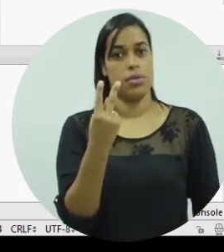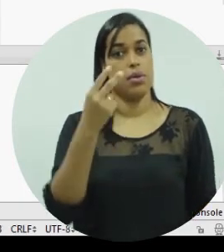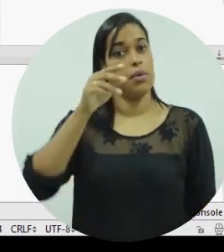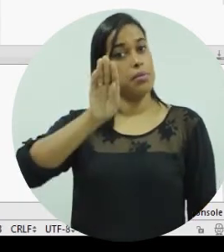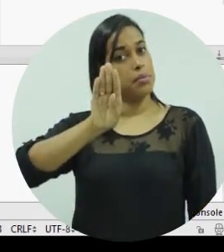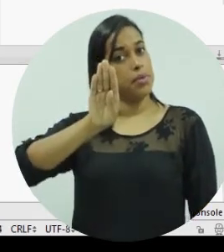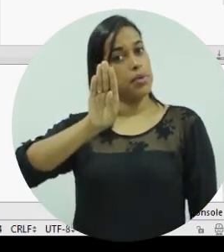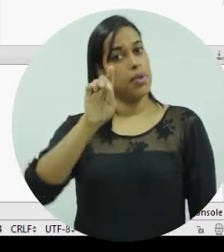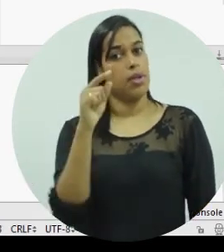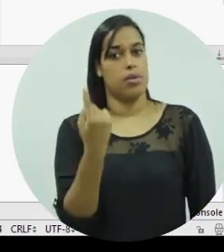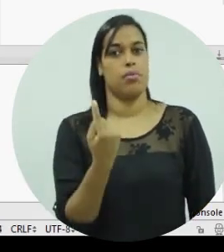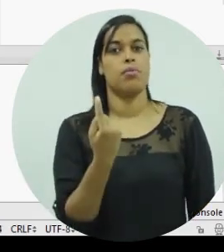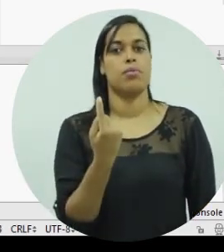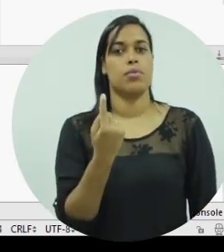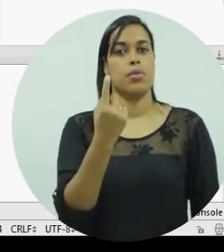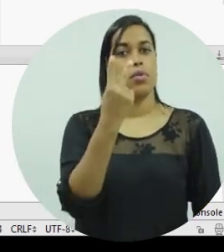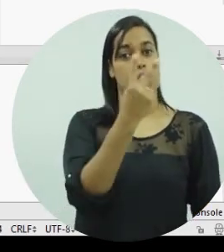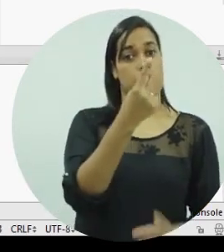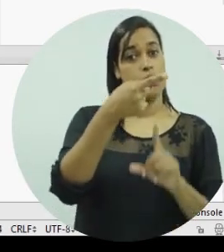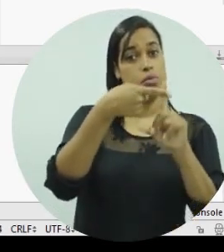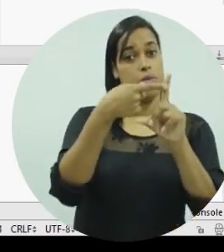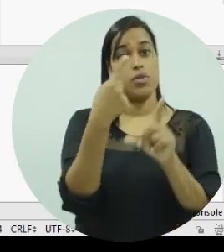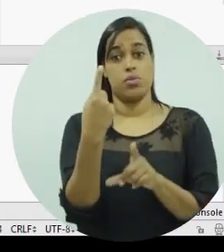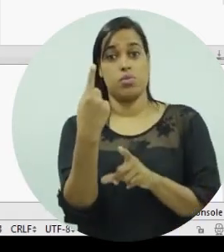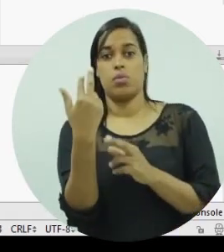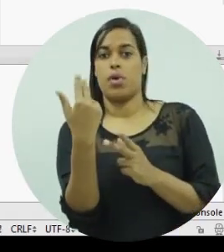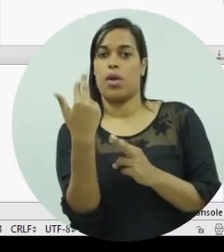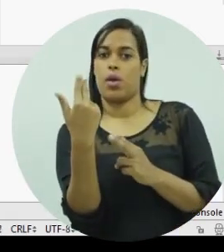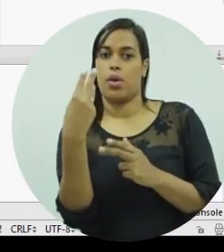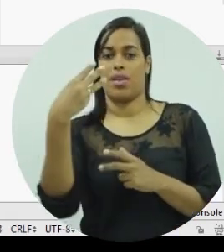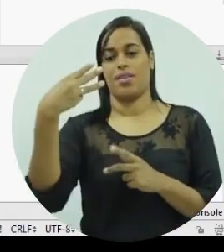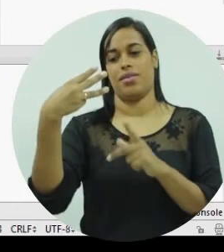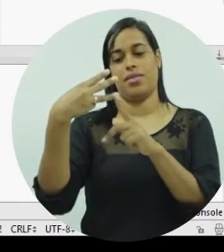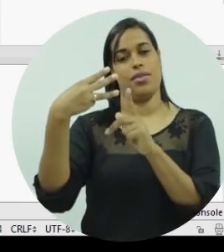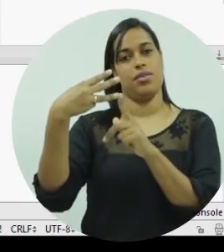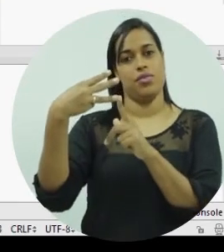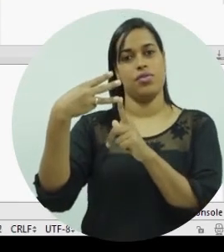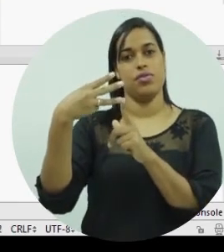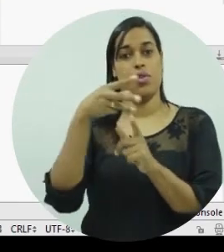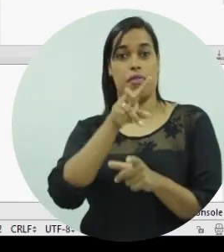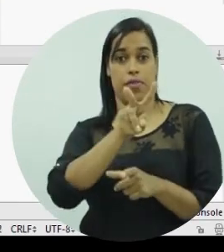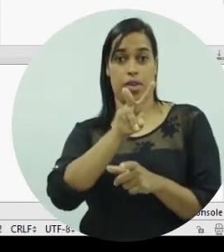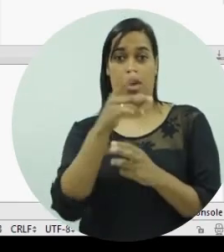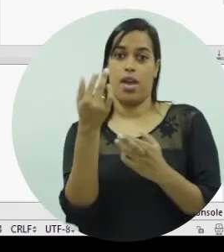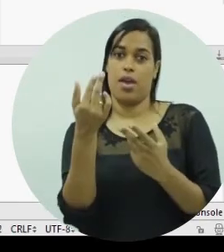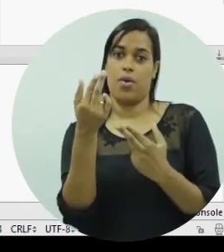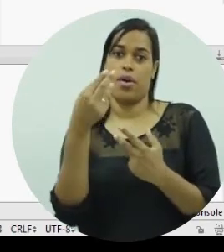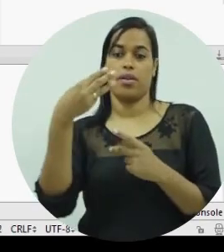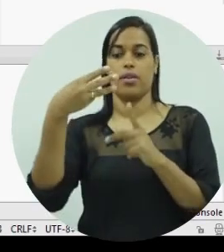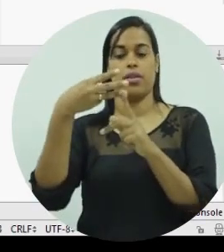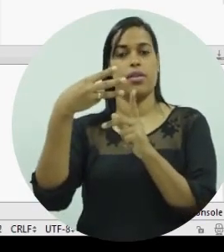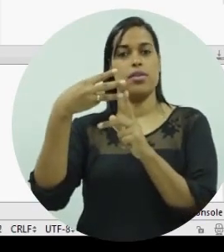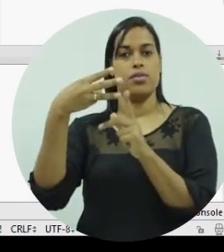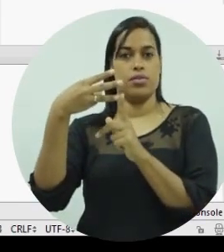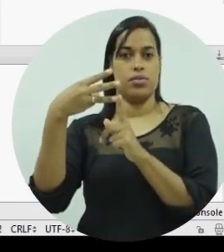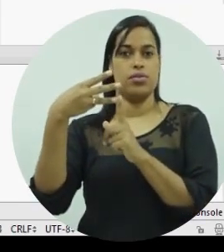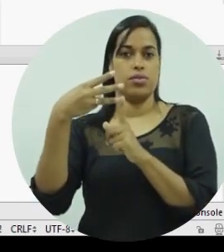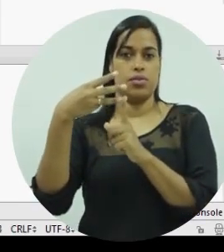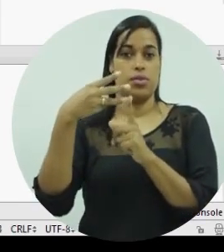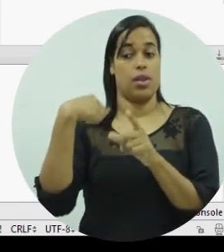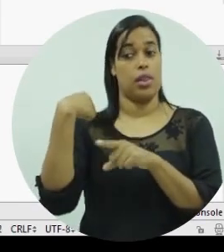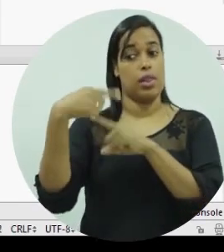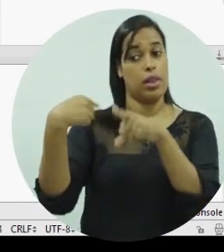B é 1. 2 mais 1, 3. Então, ele determina que V vai ser 3. Depois